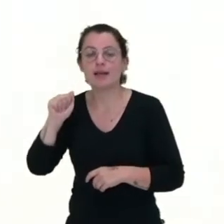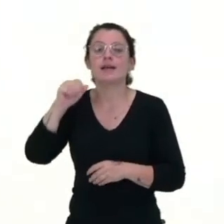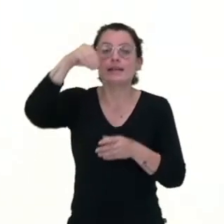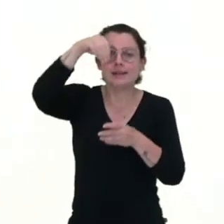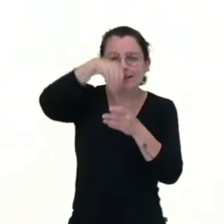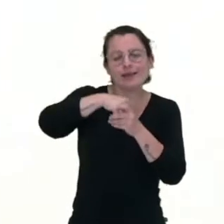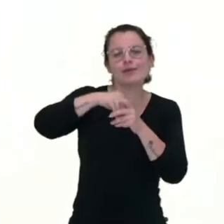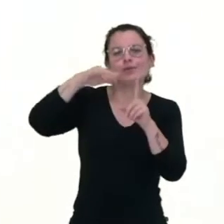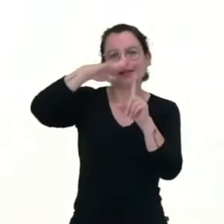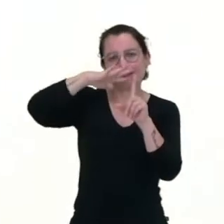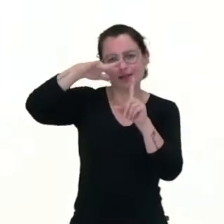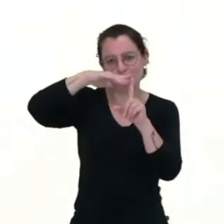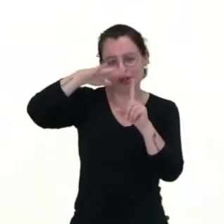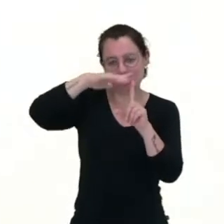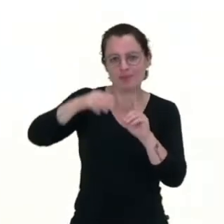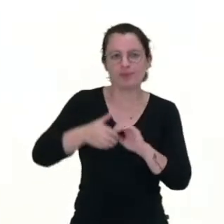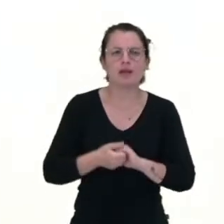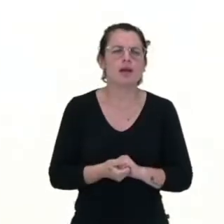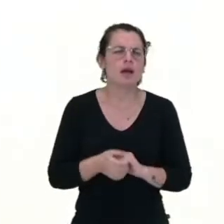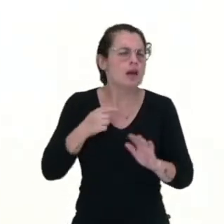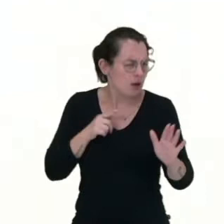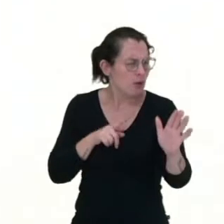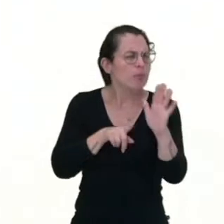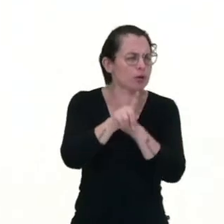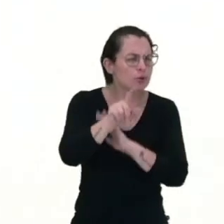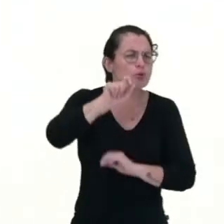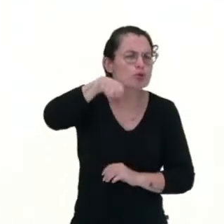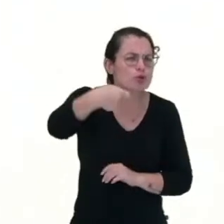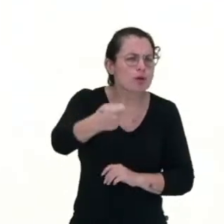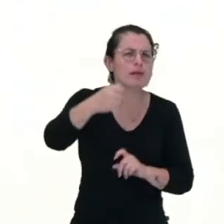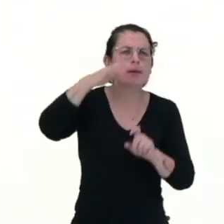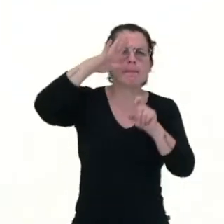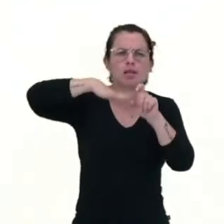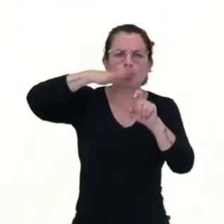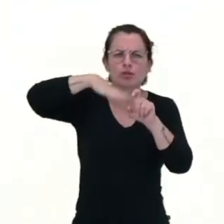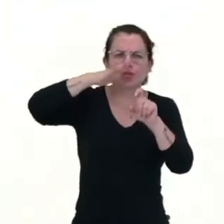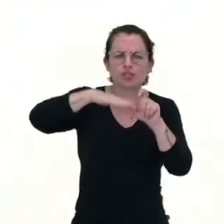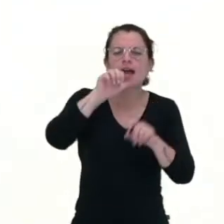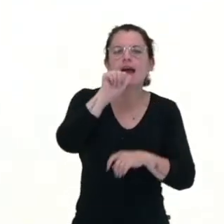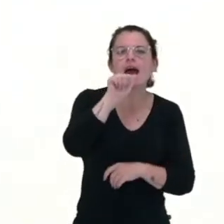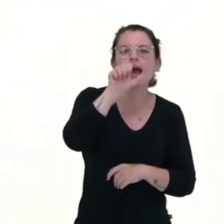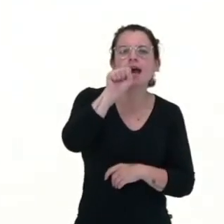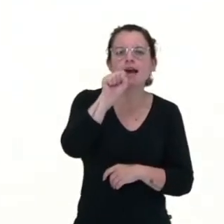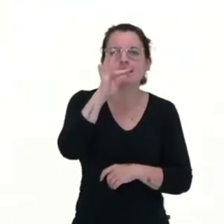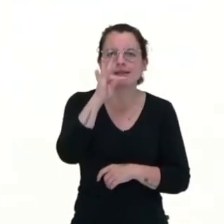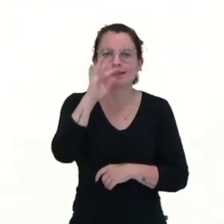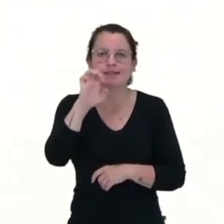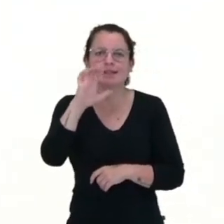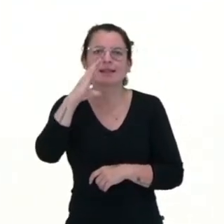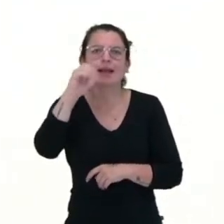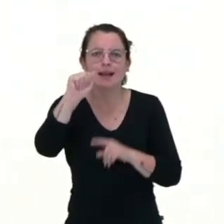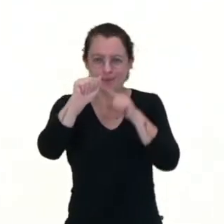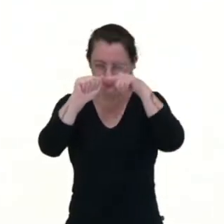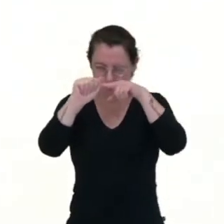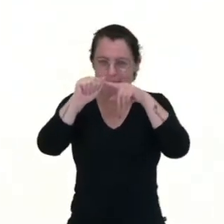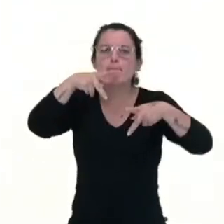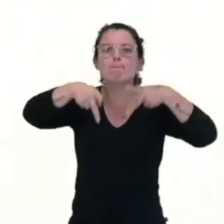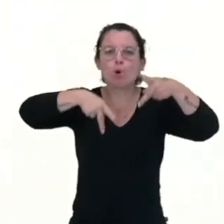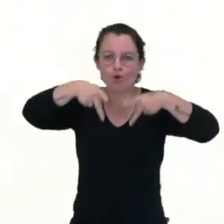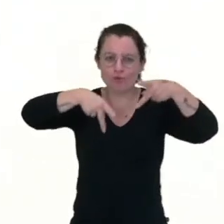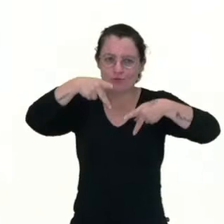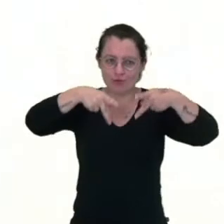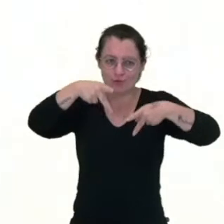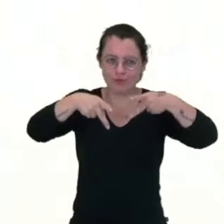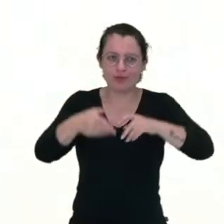né? Gente, sobre a mitologia asteca. Então nós vamos agora falar sobre a mitologia asteca, vamos falar um pouquinho da mitologia do